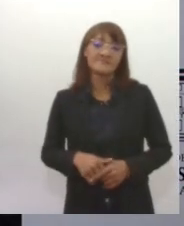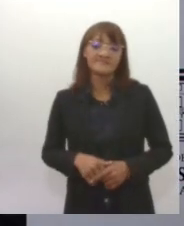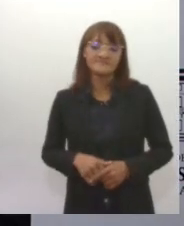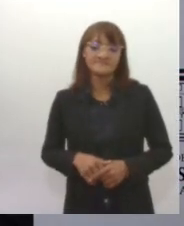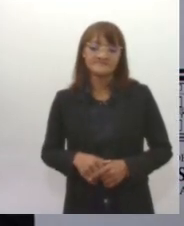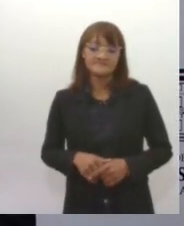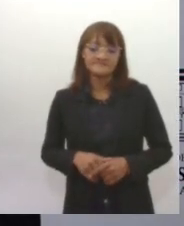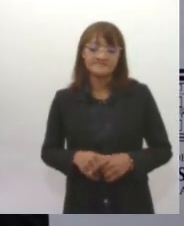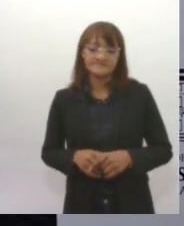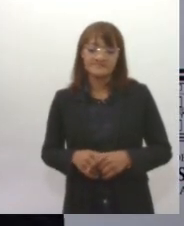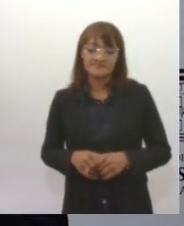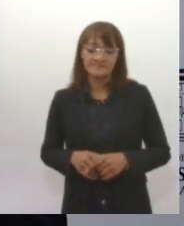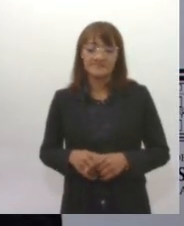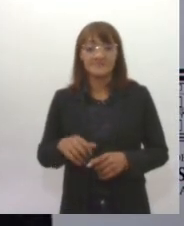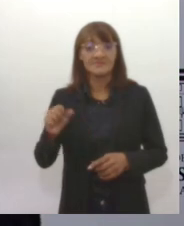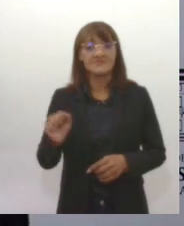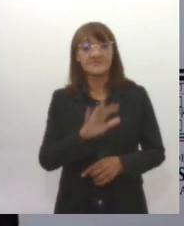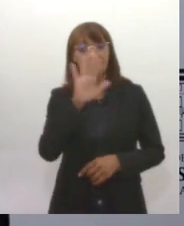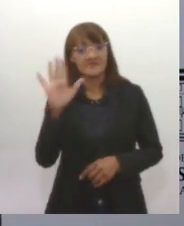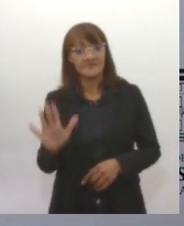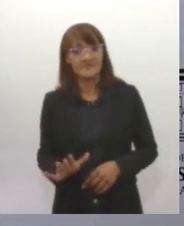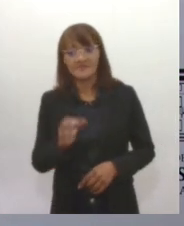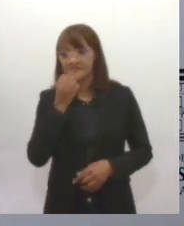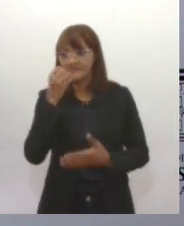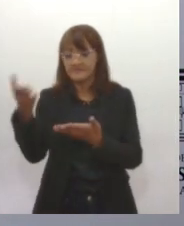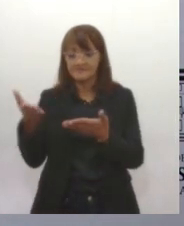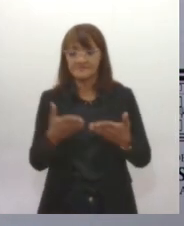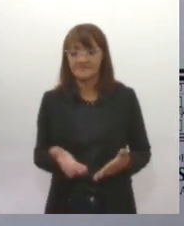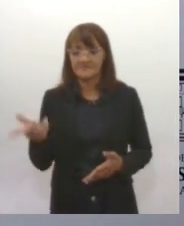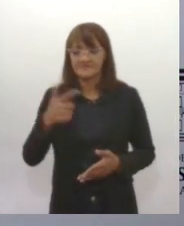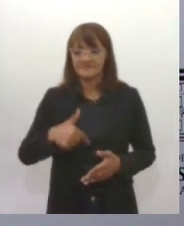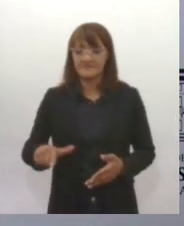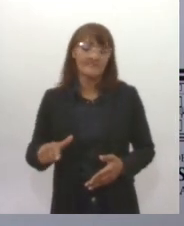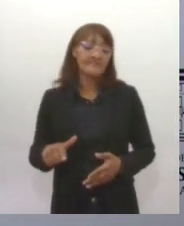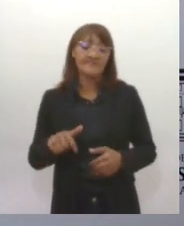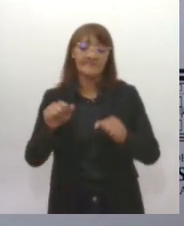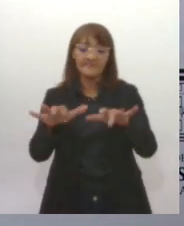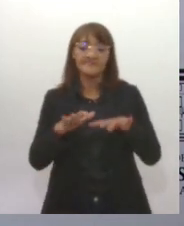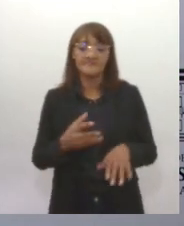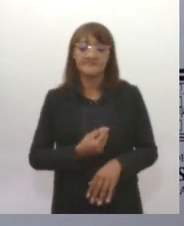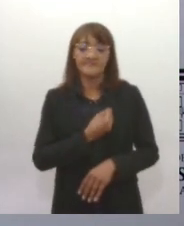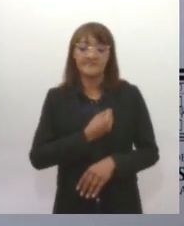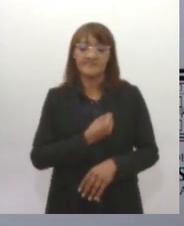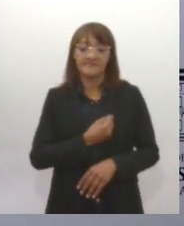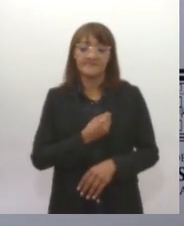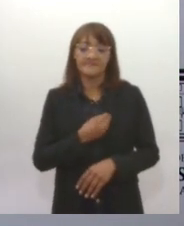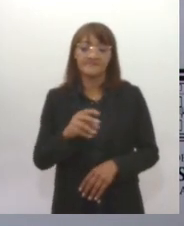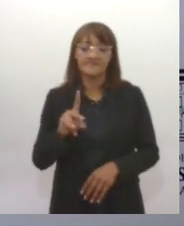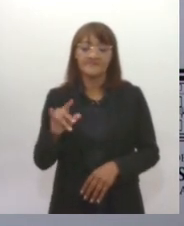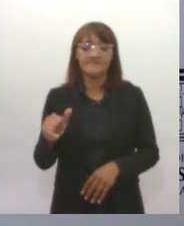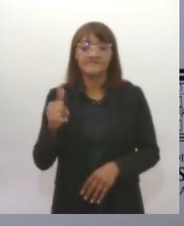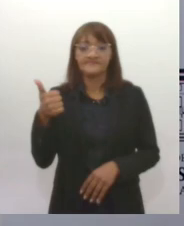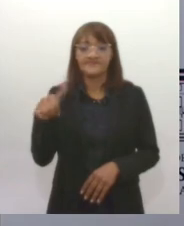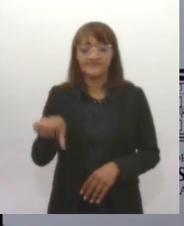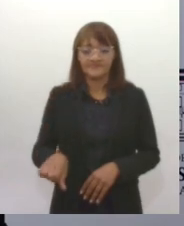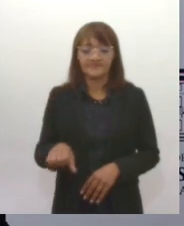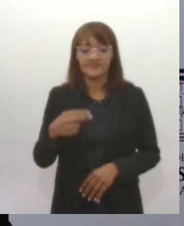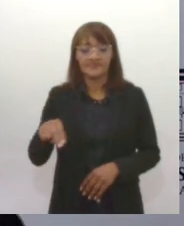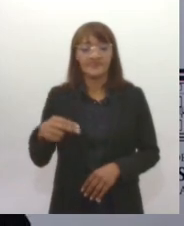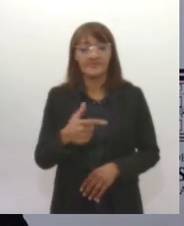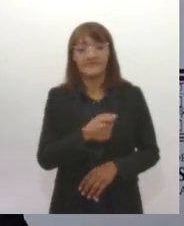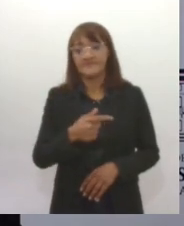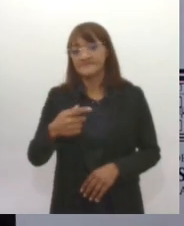sejam todos muito bem-vindos a mais uma edição do Direto Plenário, 19 de novembro de 2024. A gente começa essa